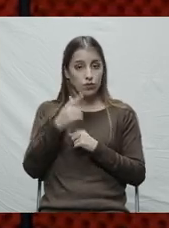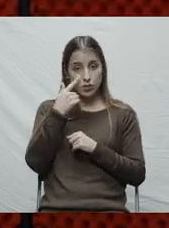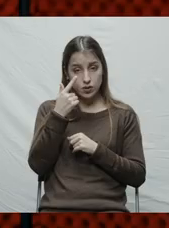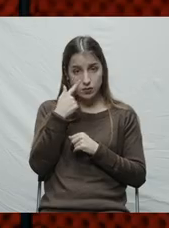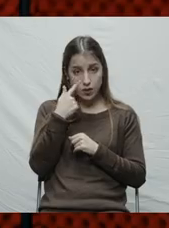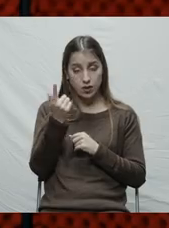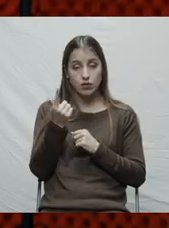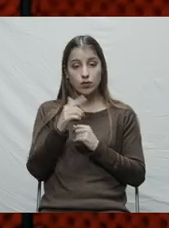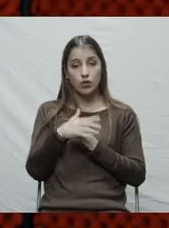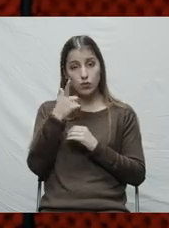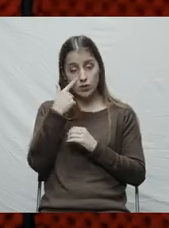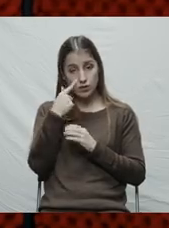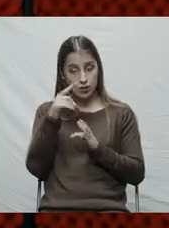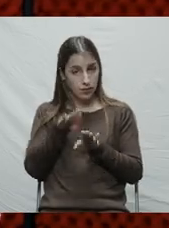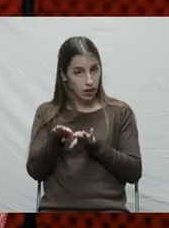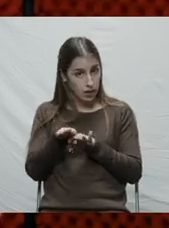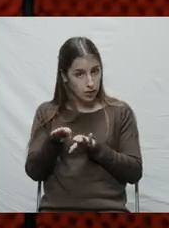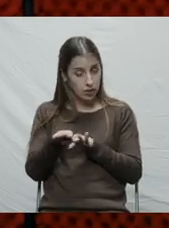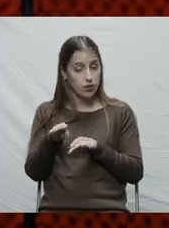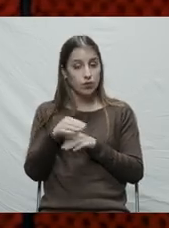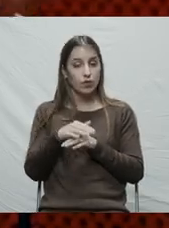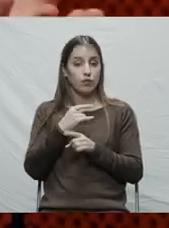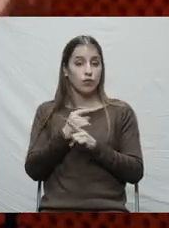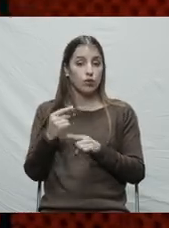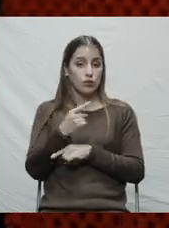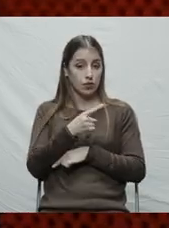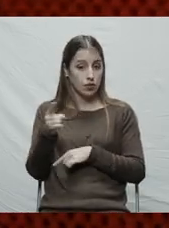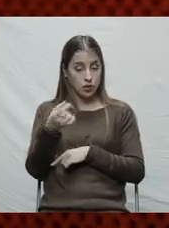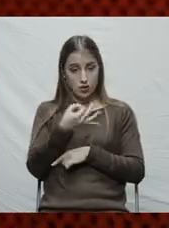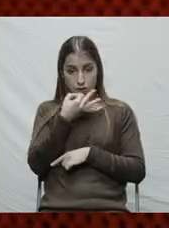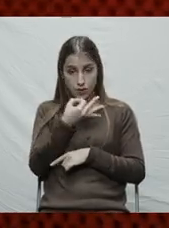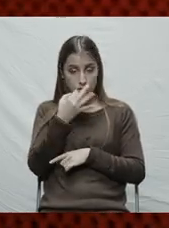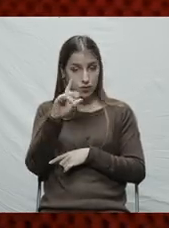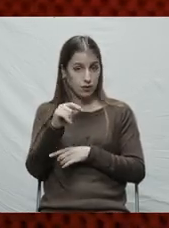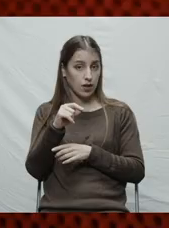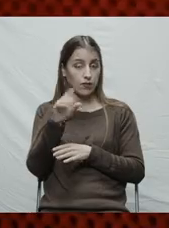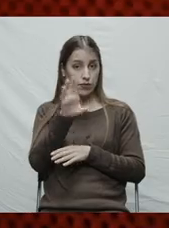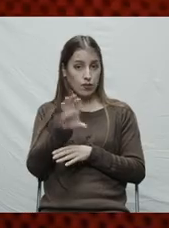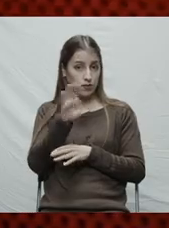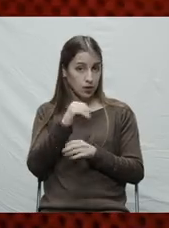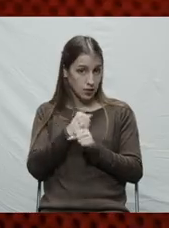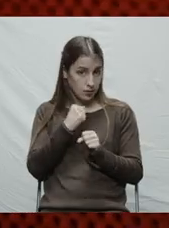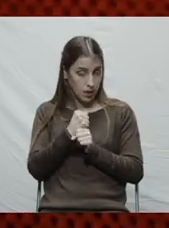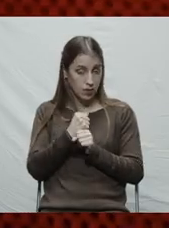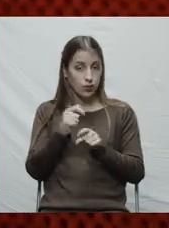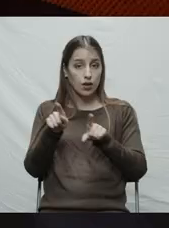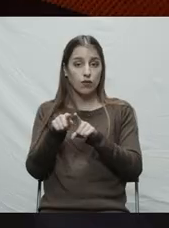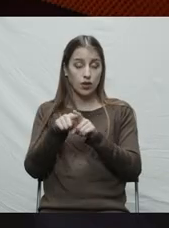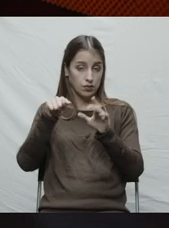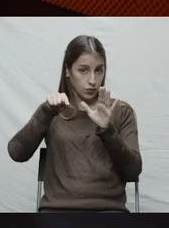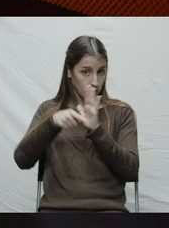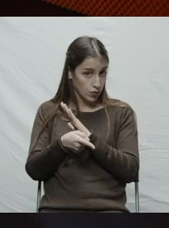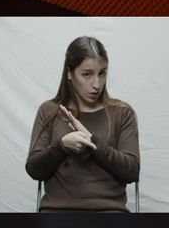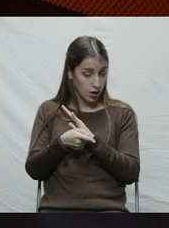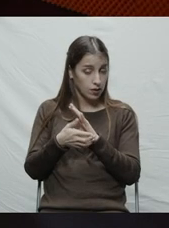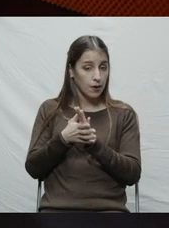Transmissão Sim. de conhecimento e conhecimento prático, de certa forma, Sim. é porque vocês falam da forma como também trabalham, que é Sim. aprofundar e